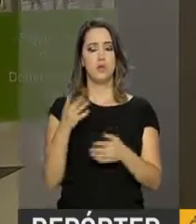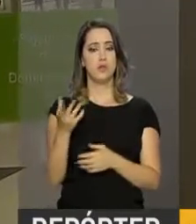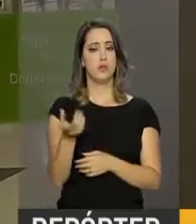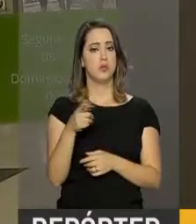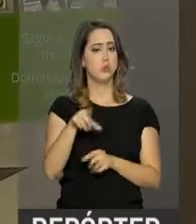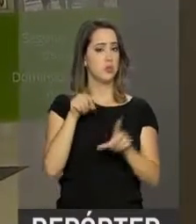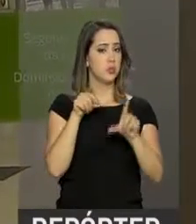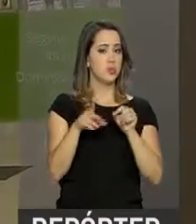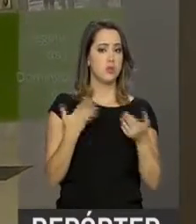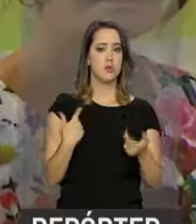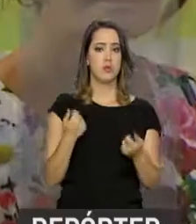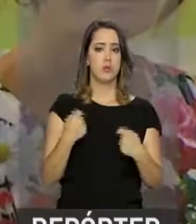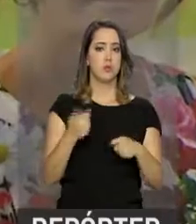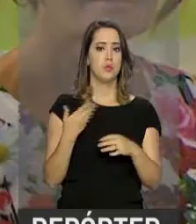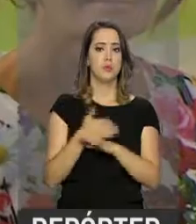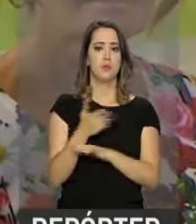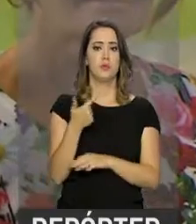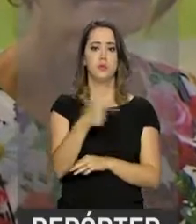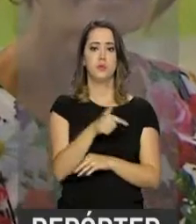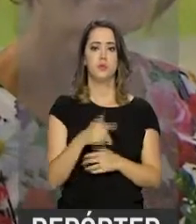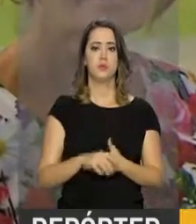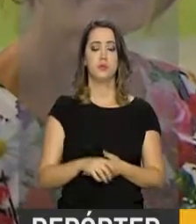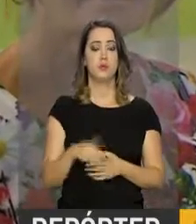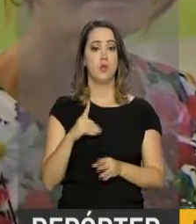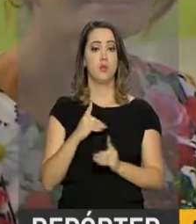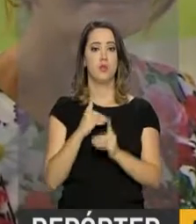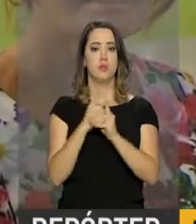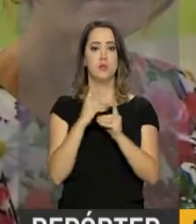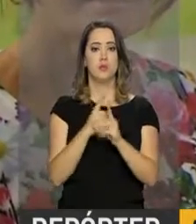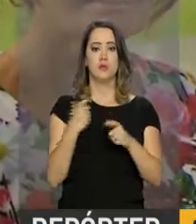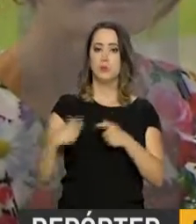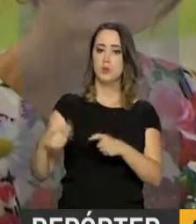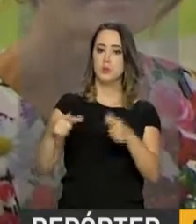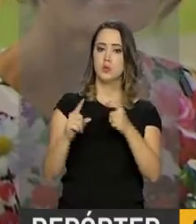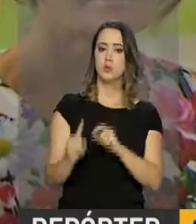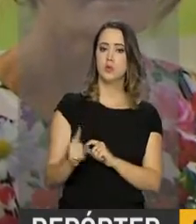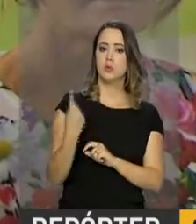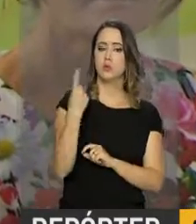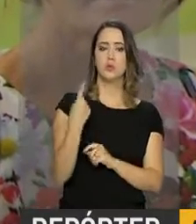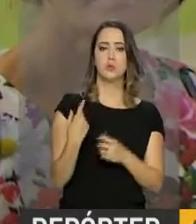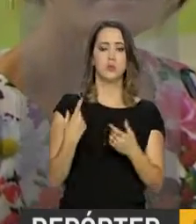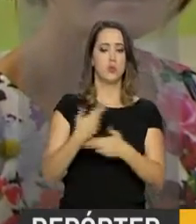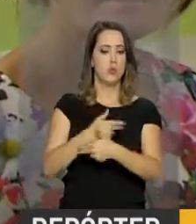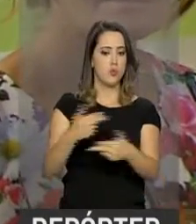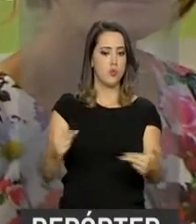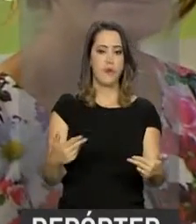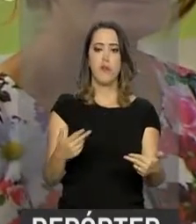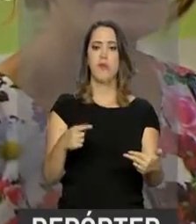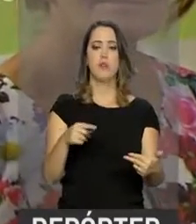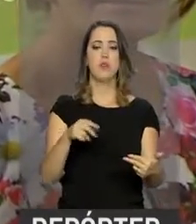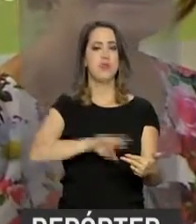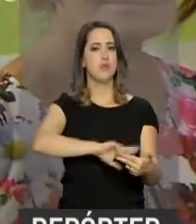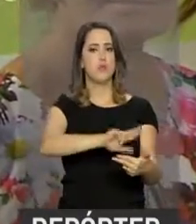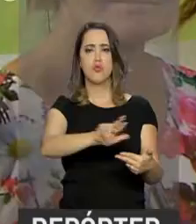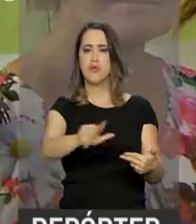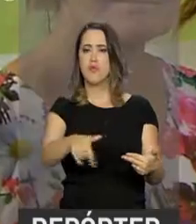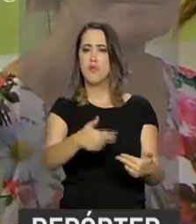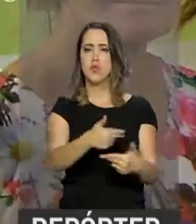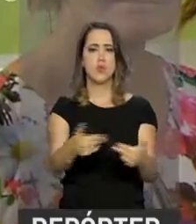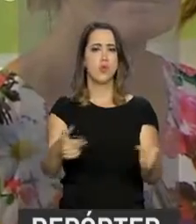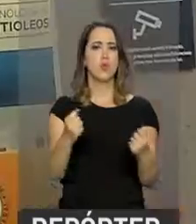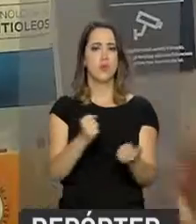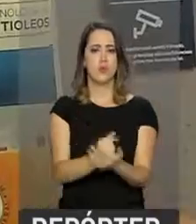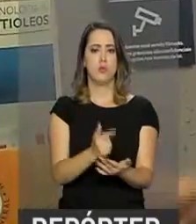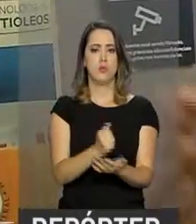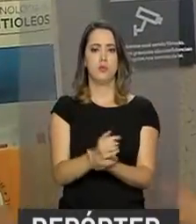se deslocando para outros locais. Você já encontra num lugar várias coisas, né? Ao mesmo tempo, é bem cômodo, né, para o